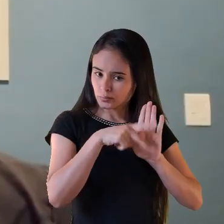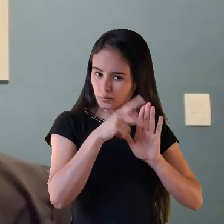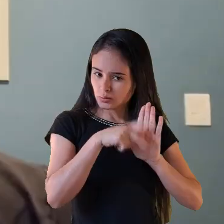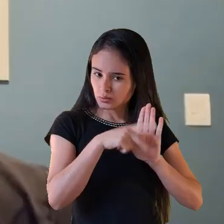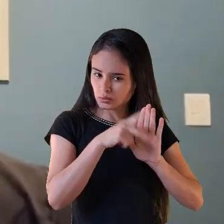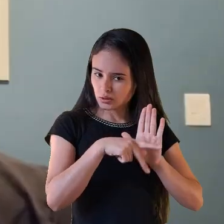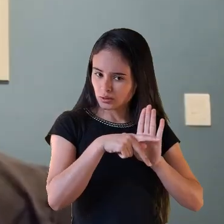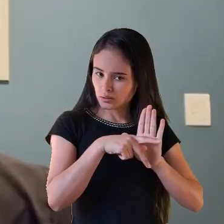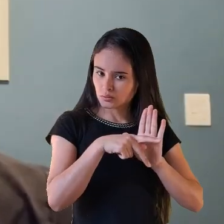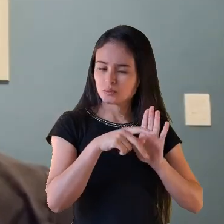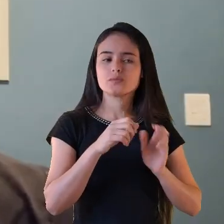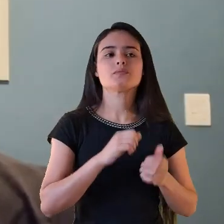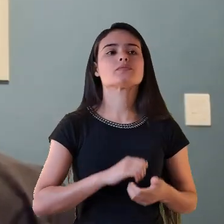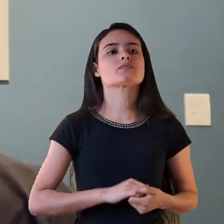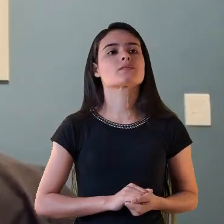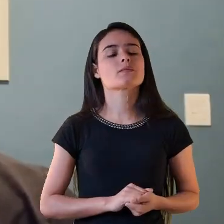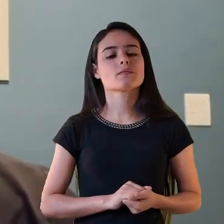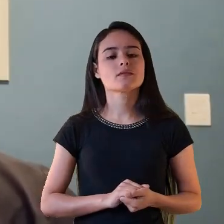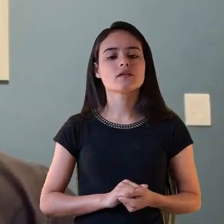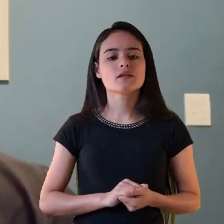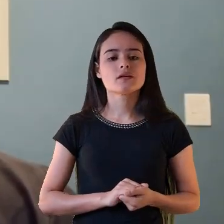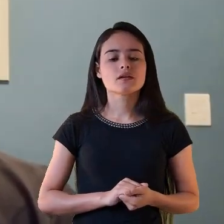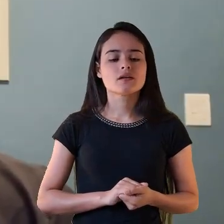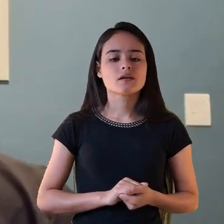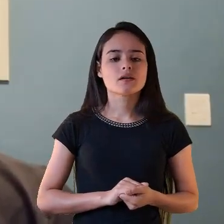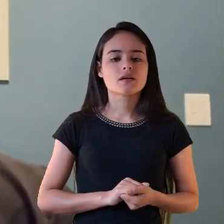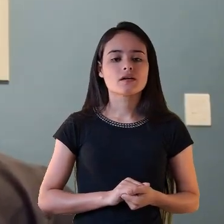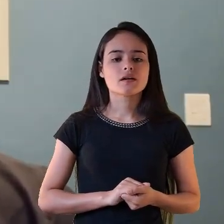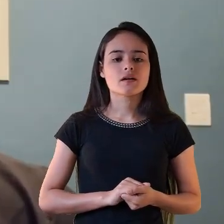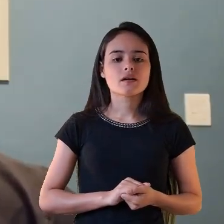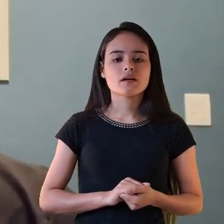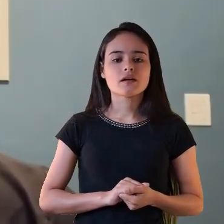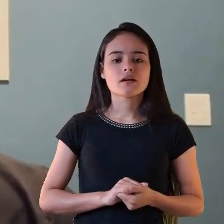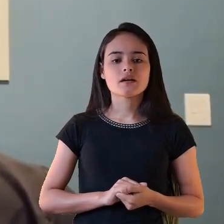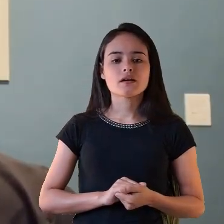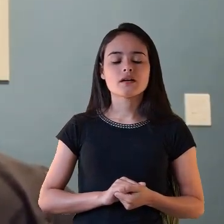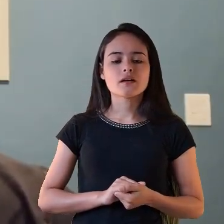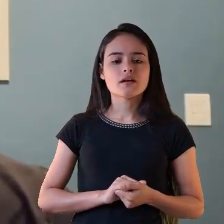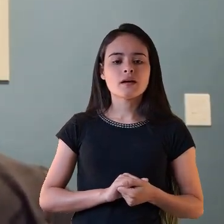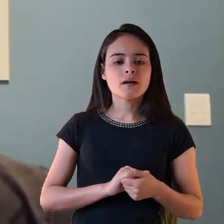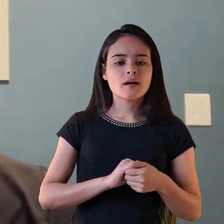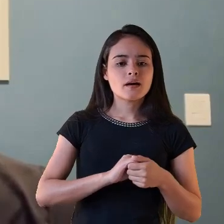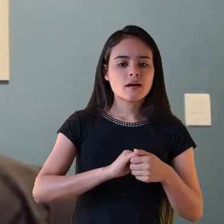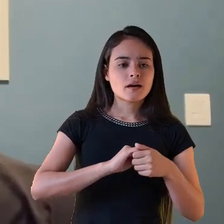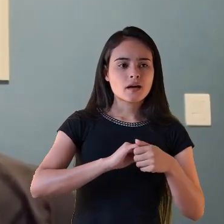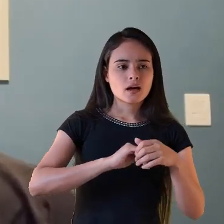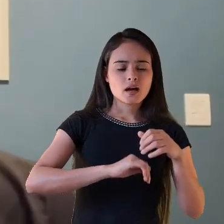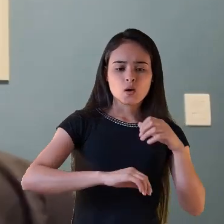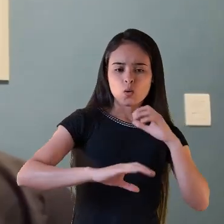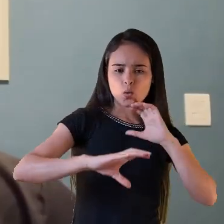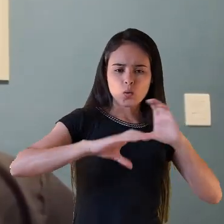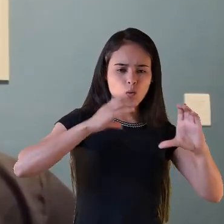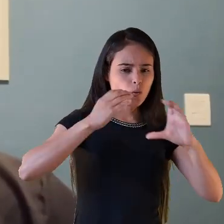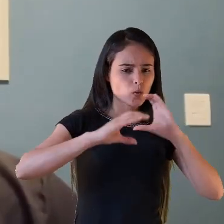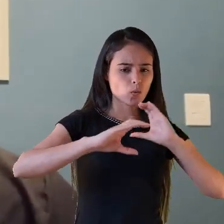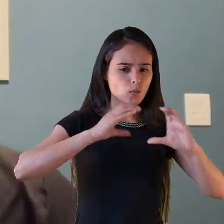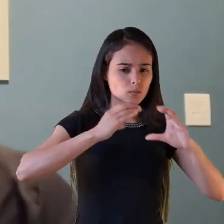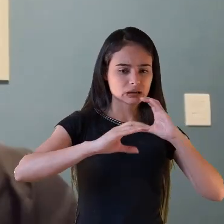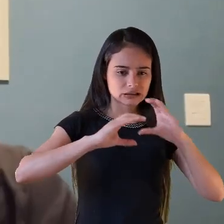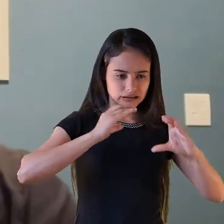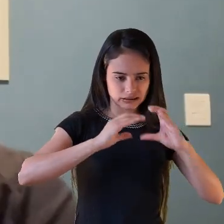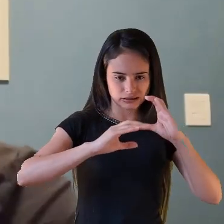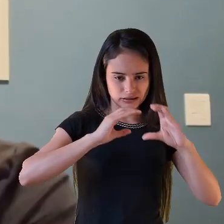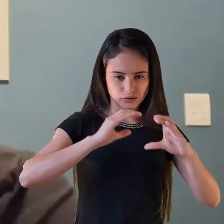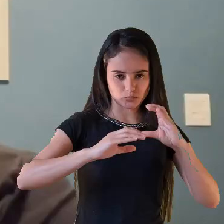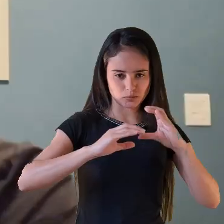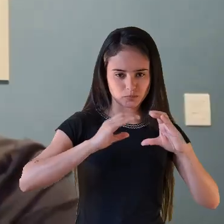como um podcast produzido pela Rádio Novelo, e também como uma série de publicações na revista Piauí. Para nossa alegria, o